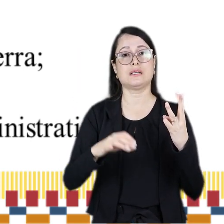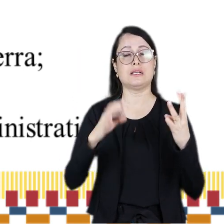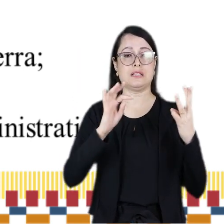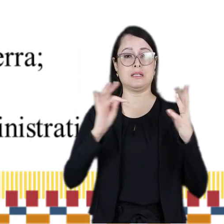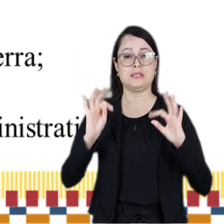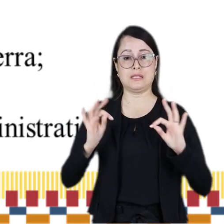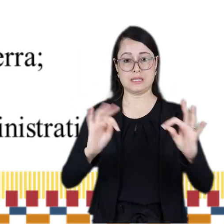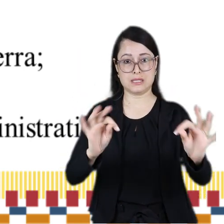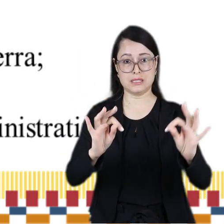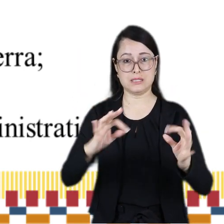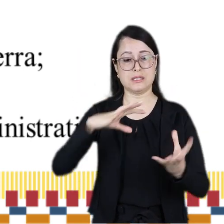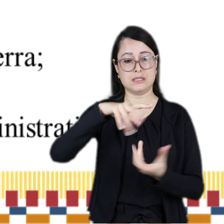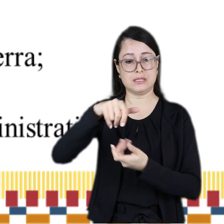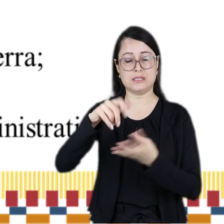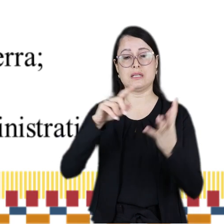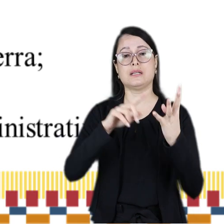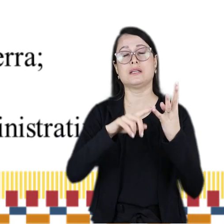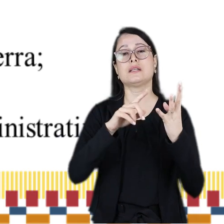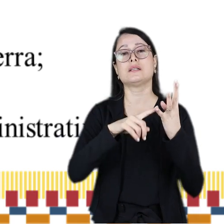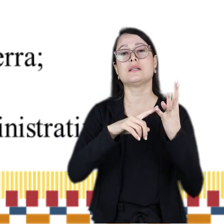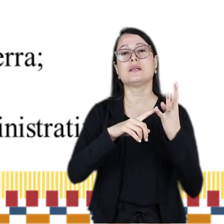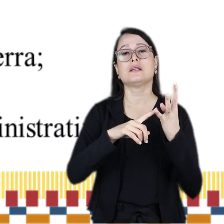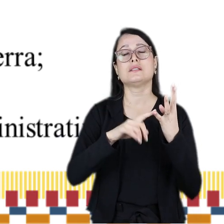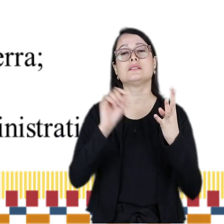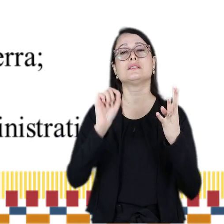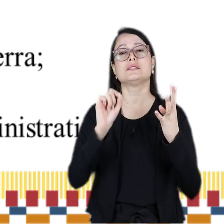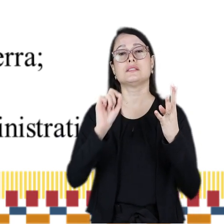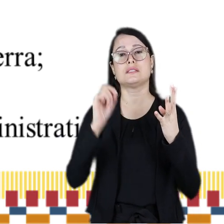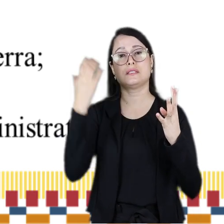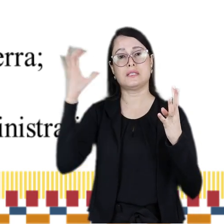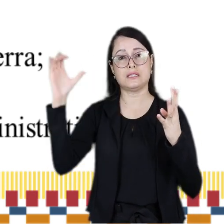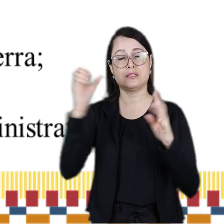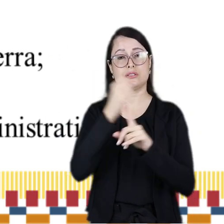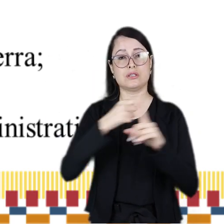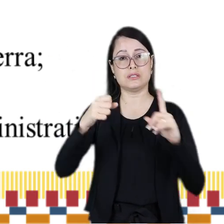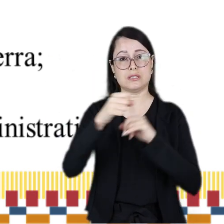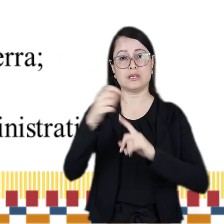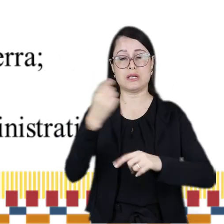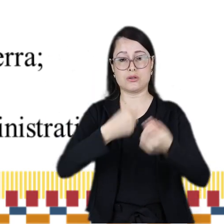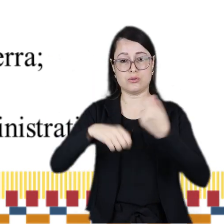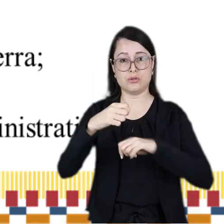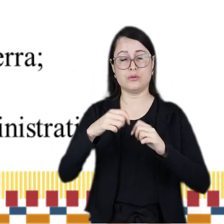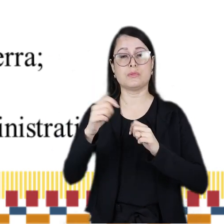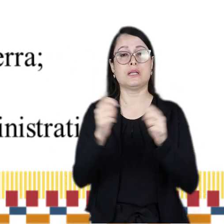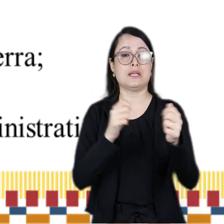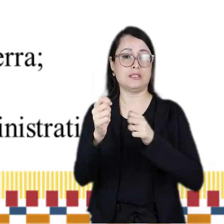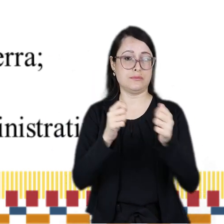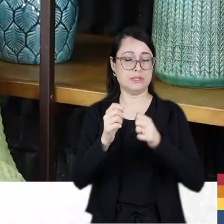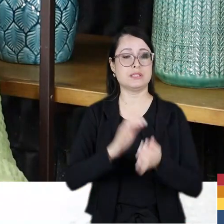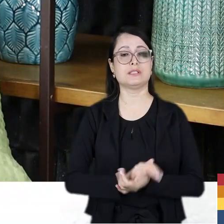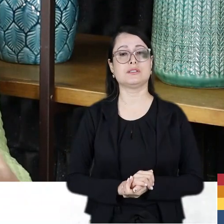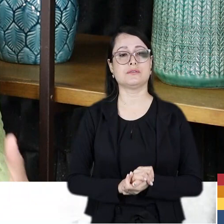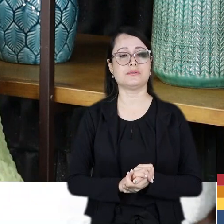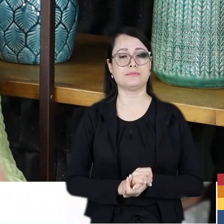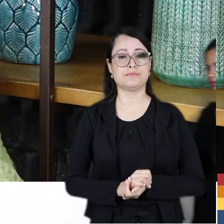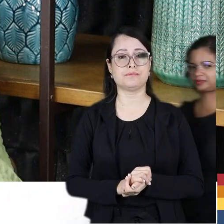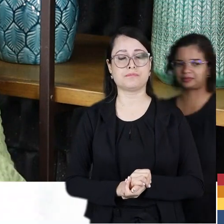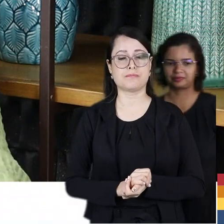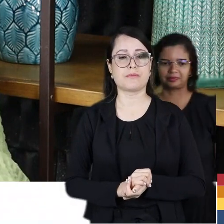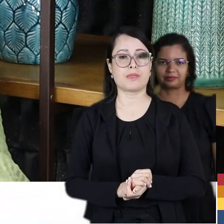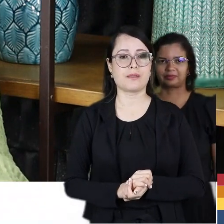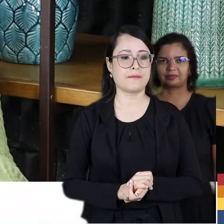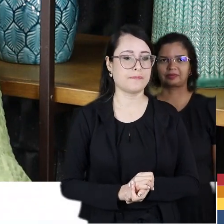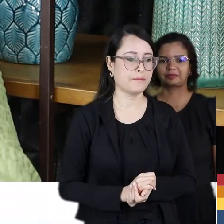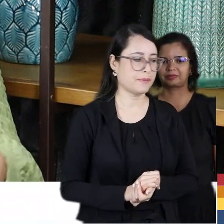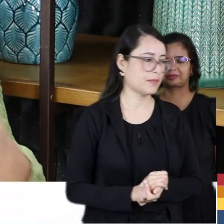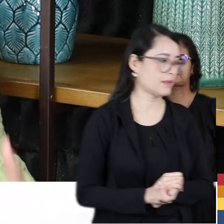de ciências sociais, econômicas e administrativas. E aí, o que eles estão contemplando agregadamente? Em ciências humanas e